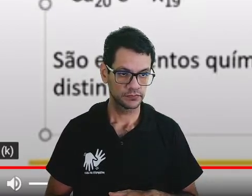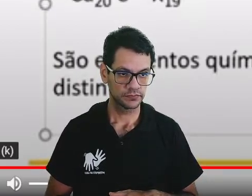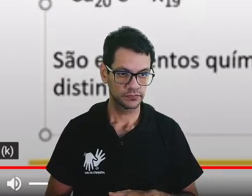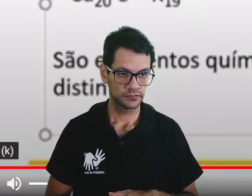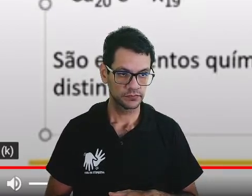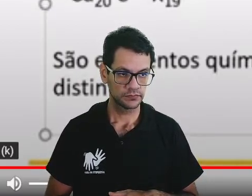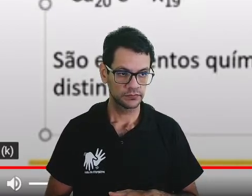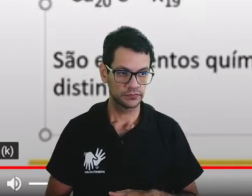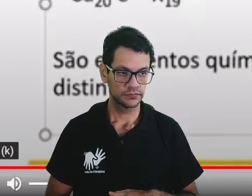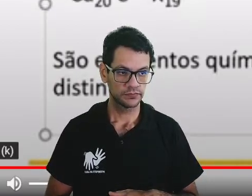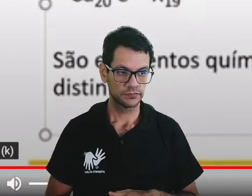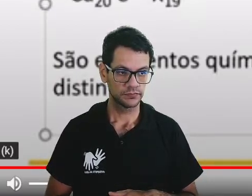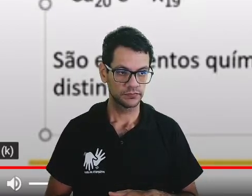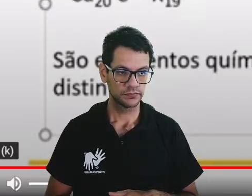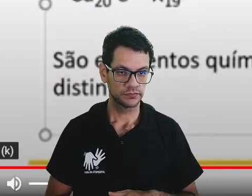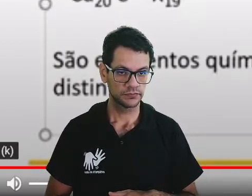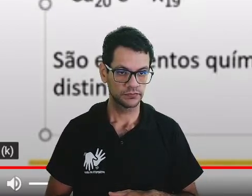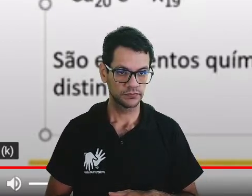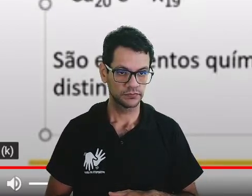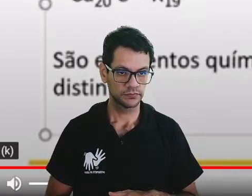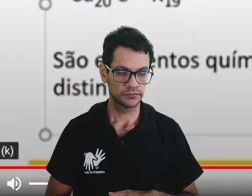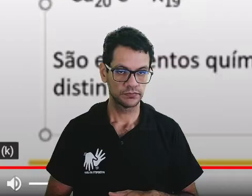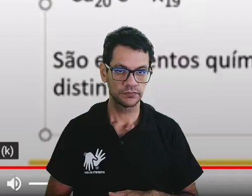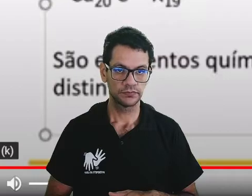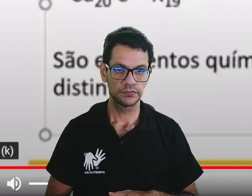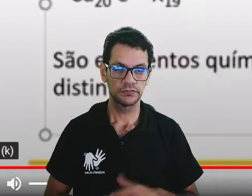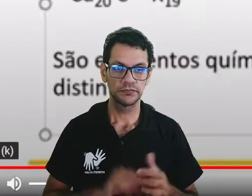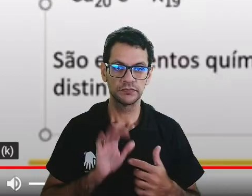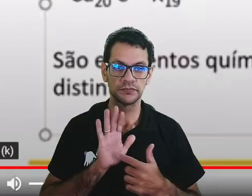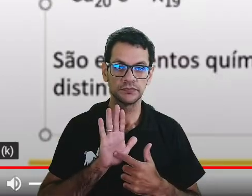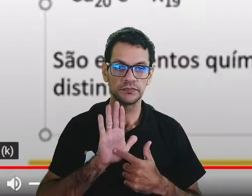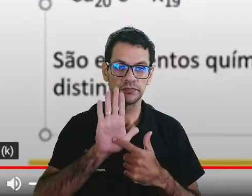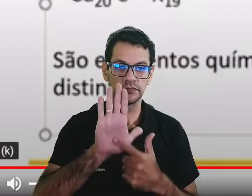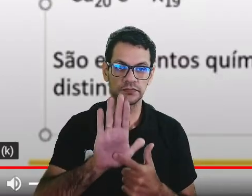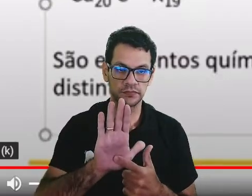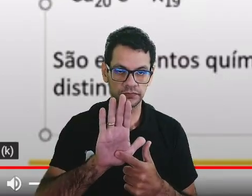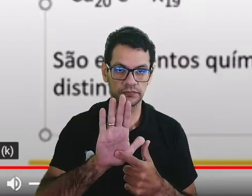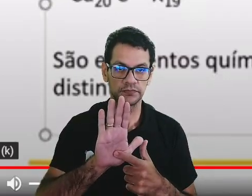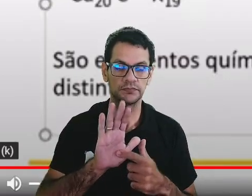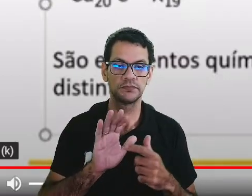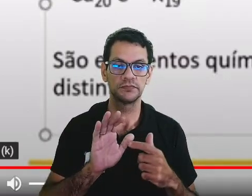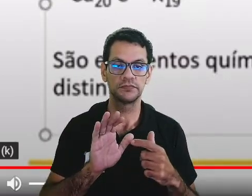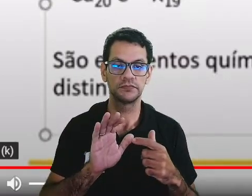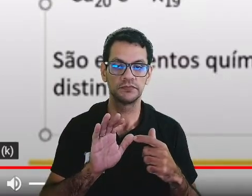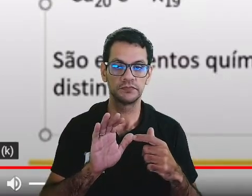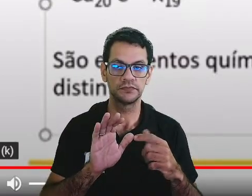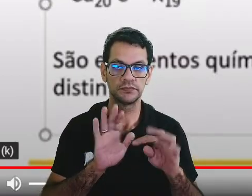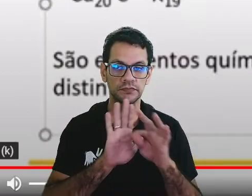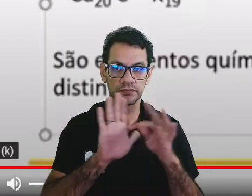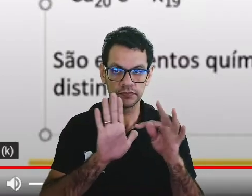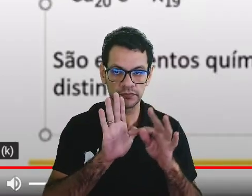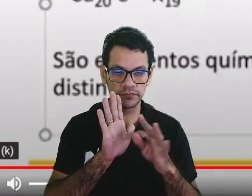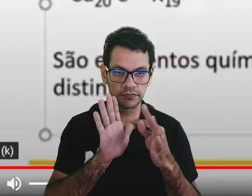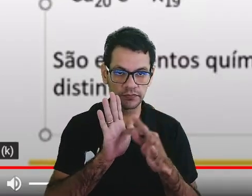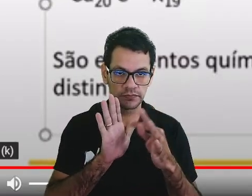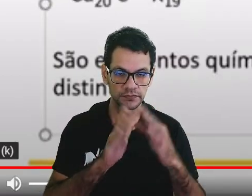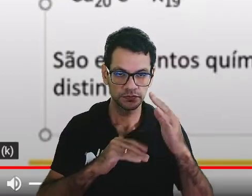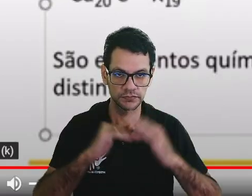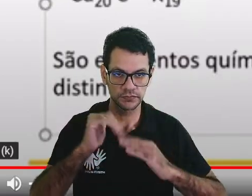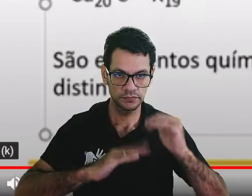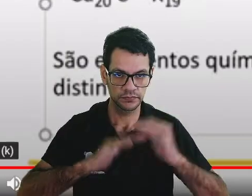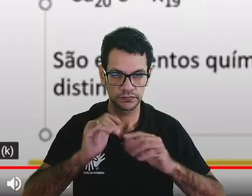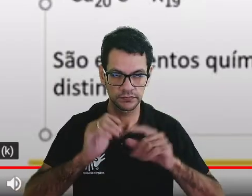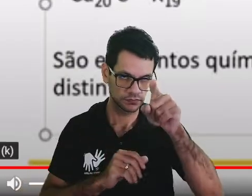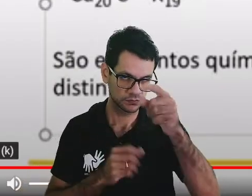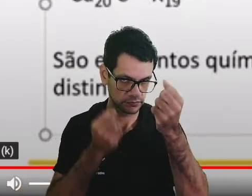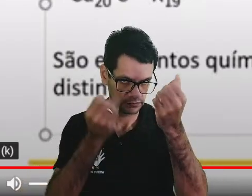Vamos lá, então. Eu trouxe um exercício só para a gente praticar. Vou deixar para vocês fazerem